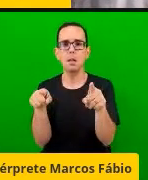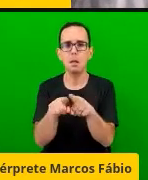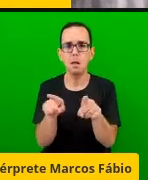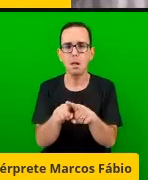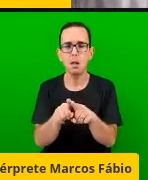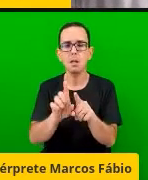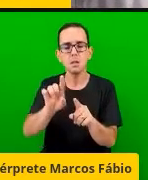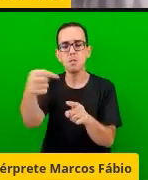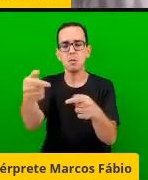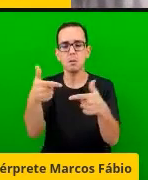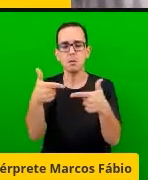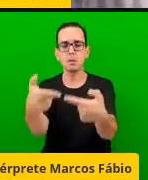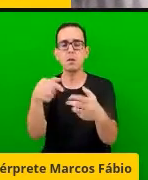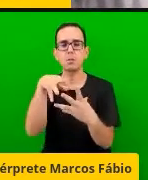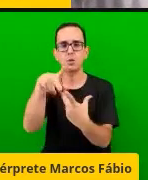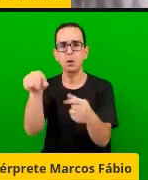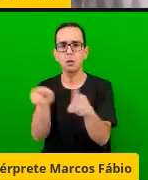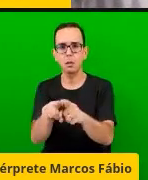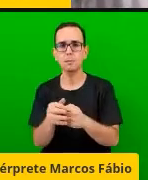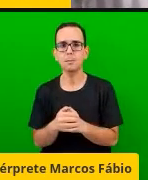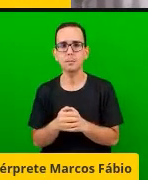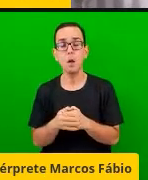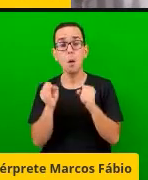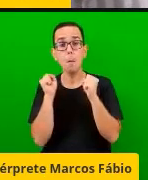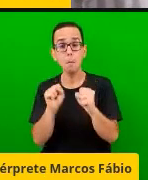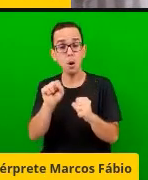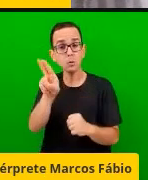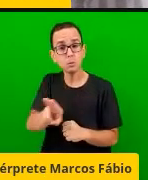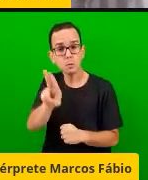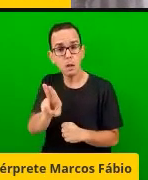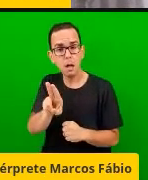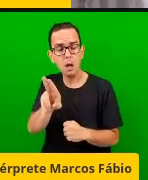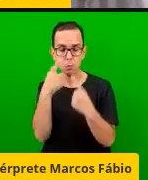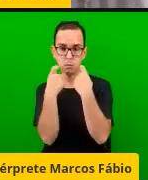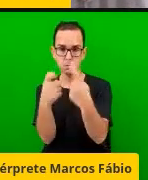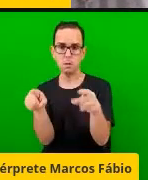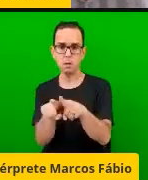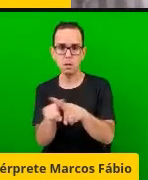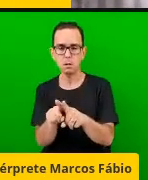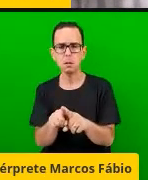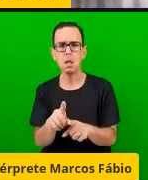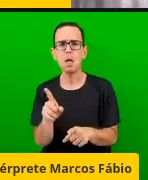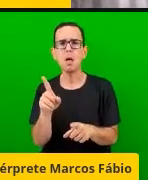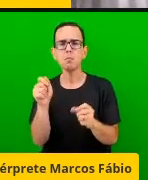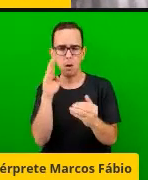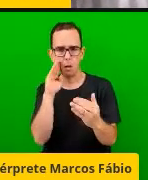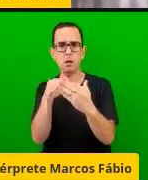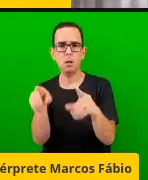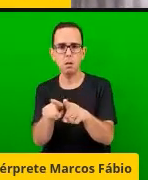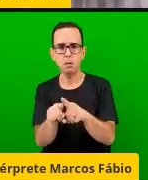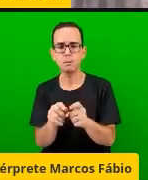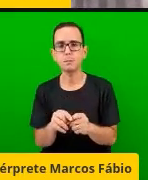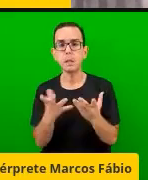Guerra Mundial, ou dá a entender que pode vir a utilizada caso seus interesses não sejam atendidos. E, por